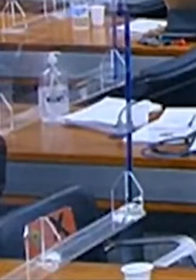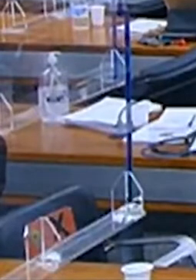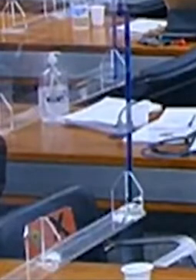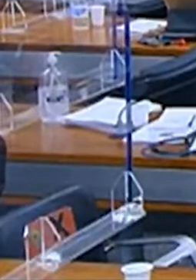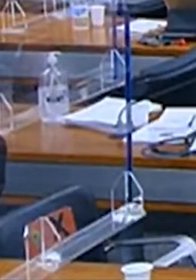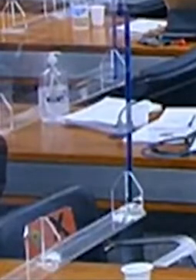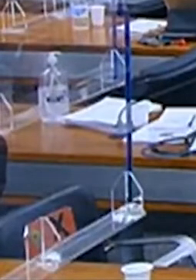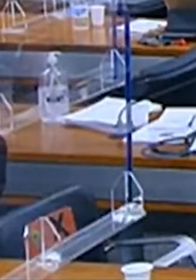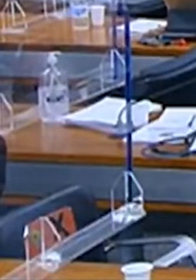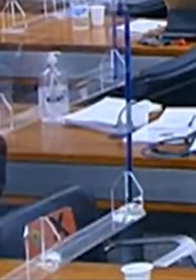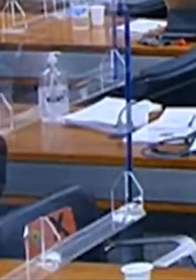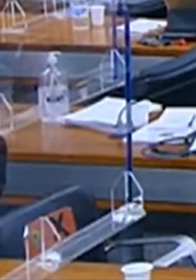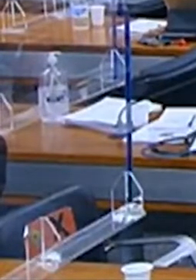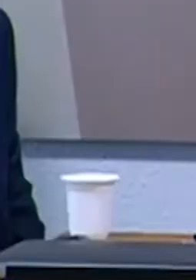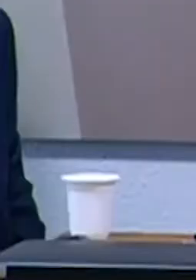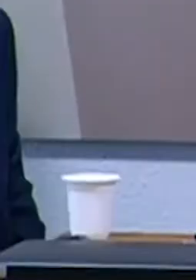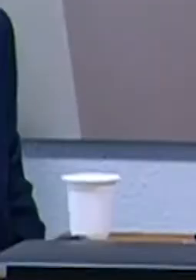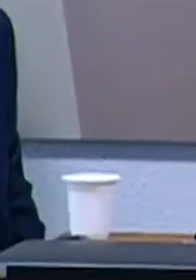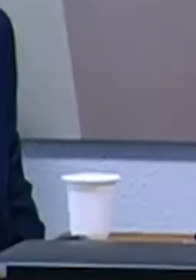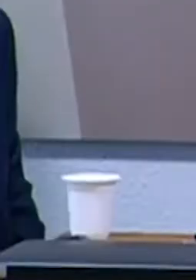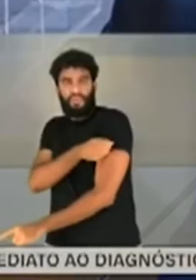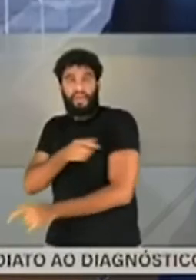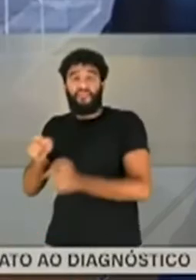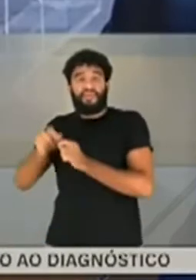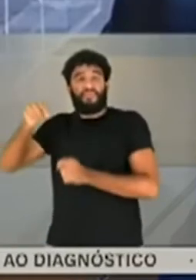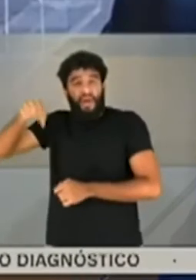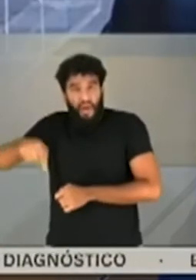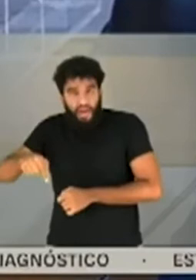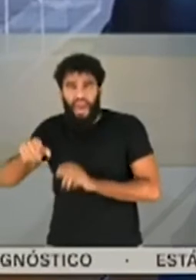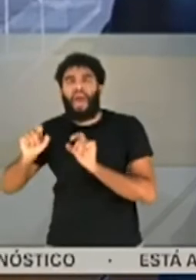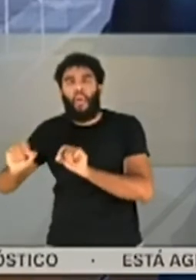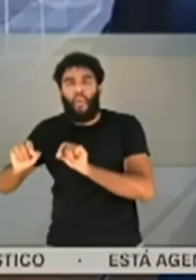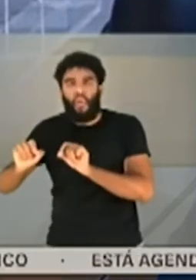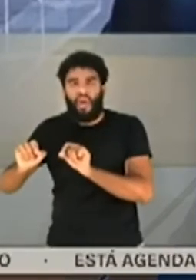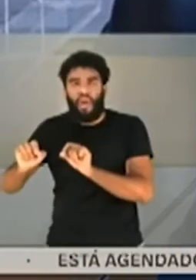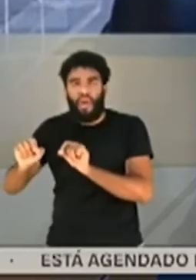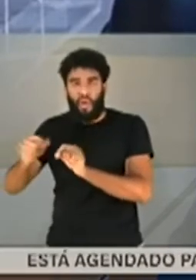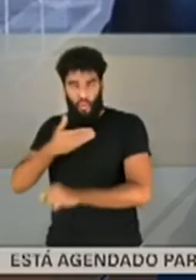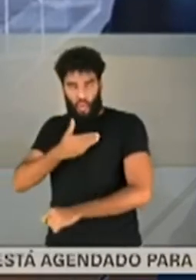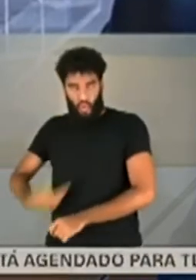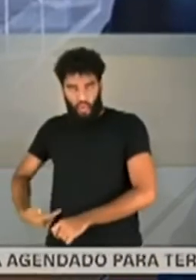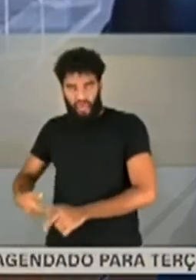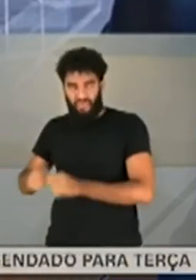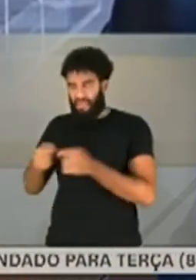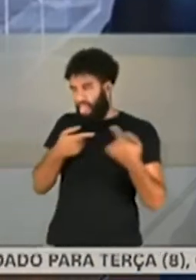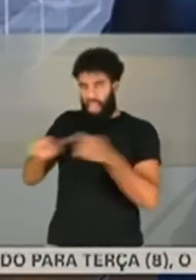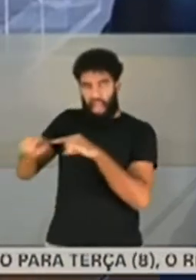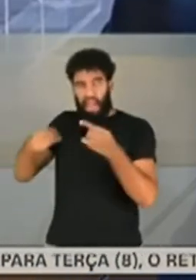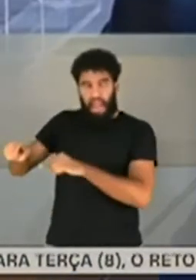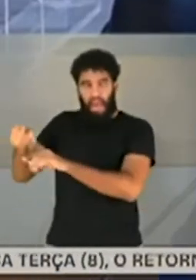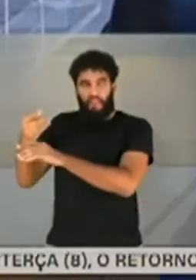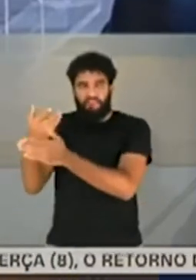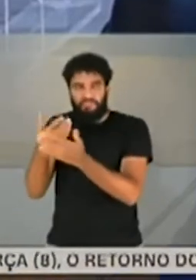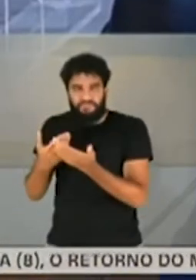não pode se tornar uma política de saúde pública. Está sendo feito aqui, doutora, é uma criminalização de um governo. Aqui a política está acima